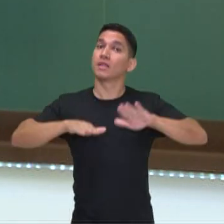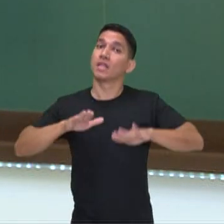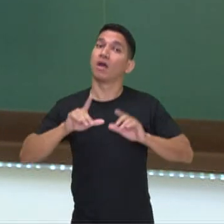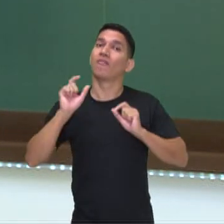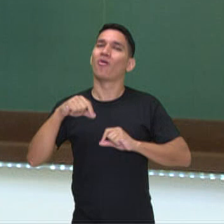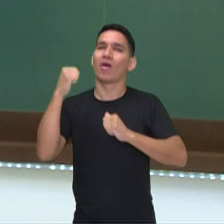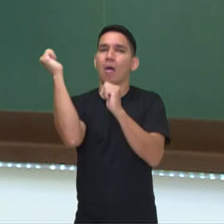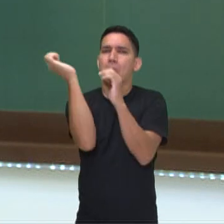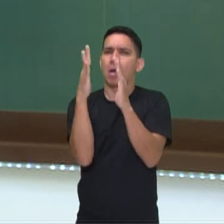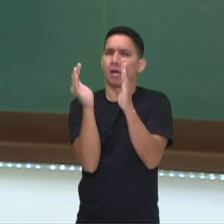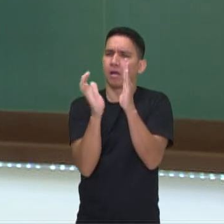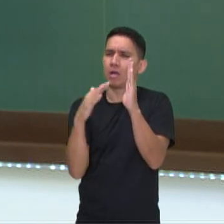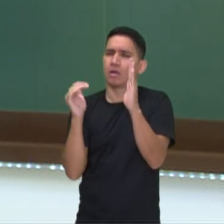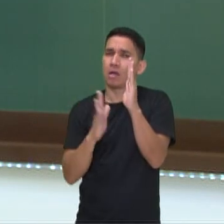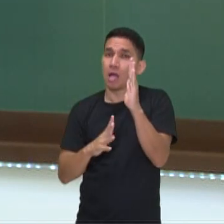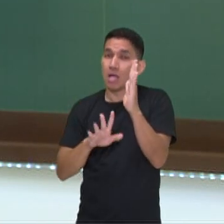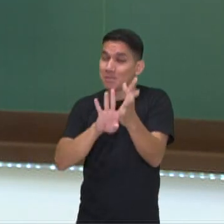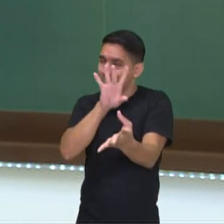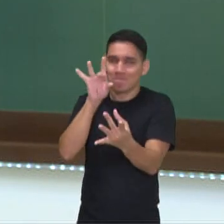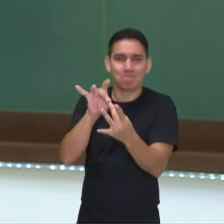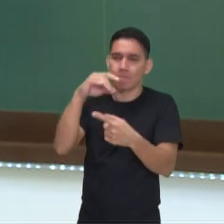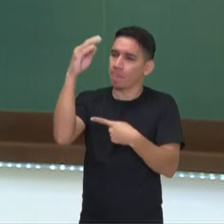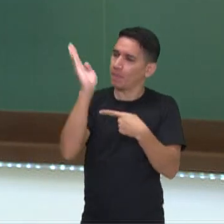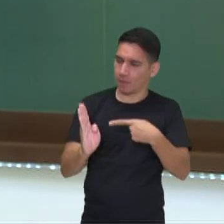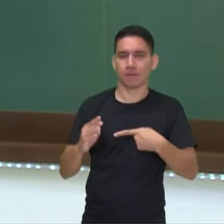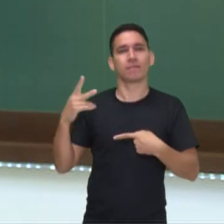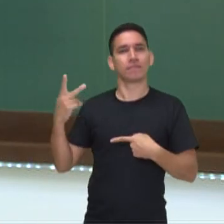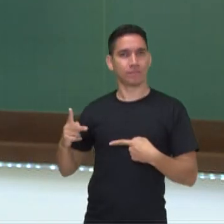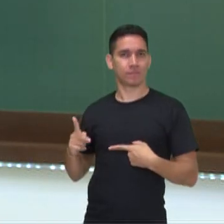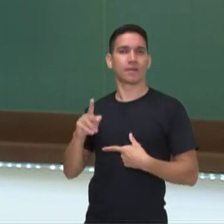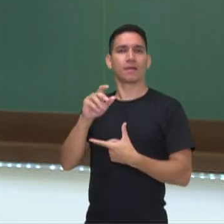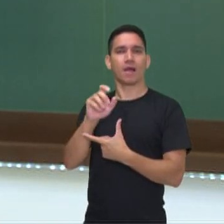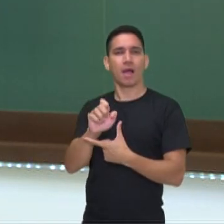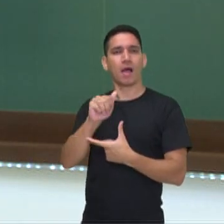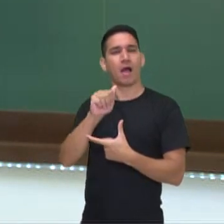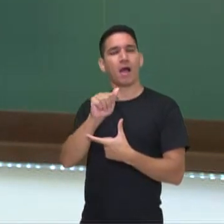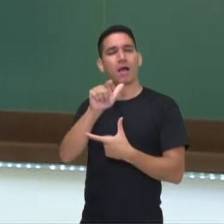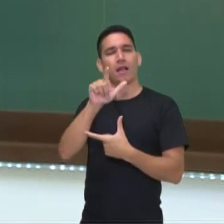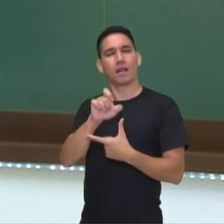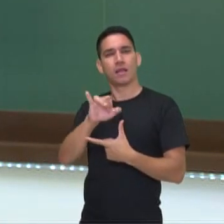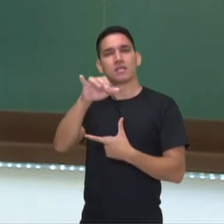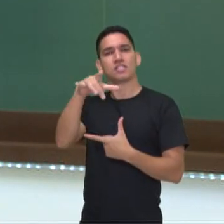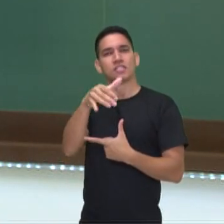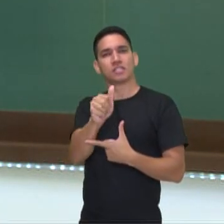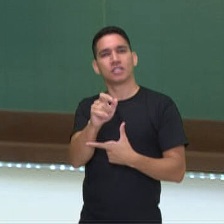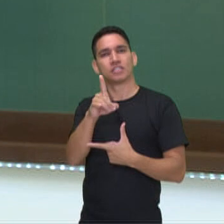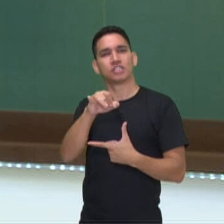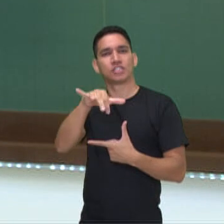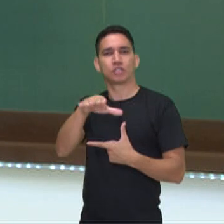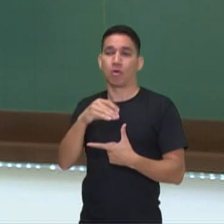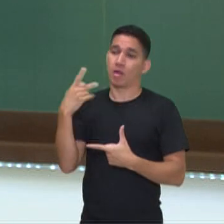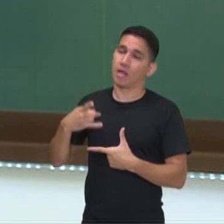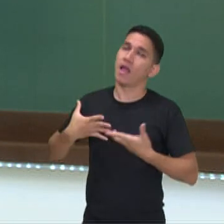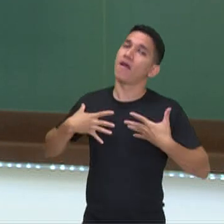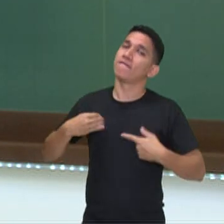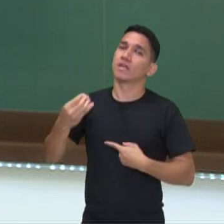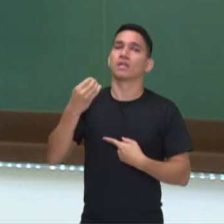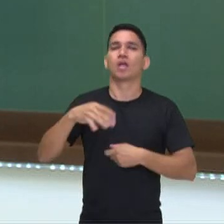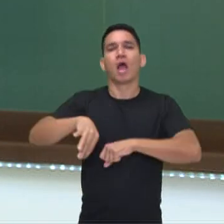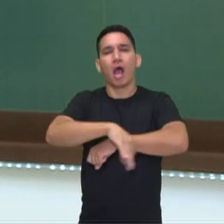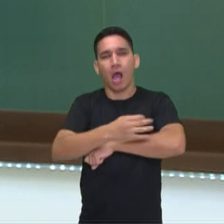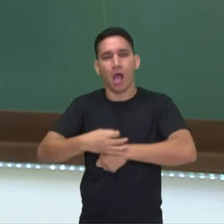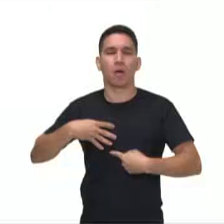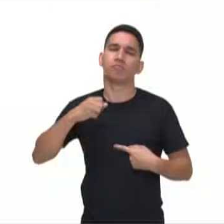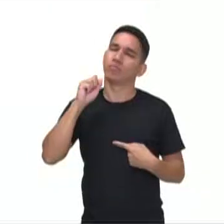barroco genuinamente brasileiro, o Aleijadinho, né, gente? Então assim, filho de arquiteto português, Manuel